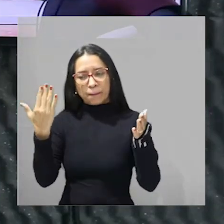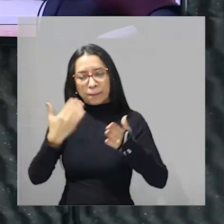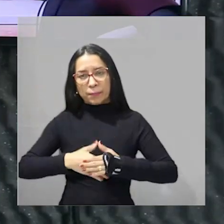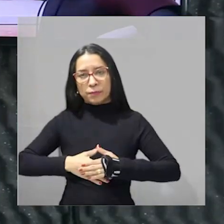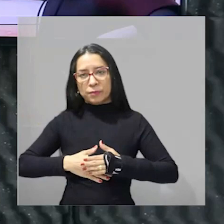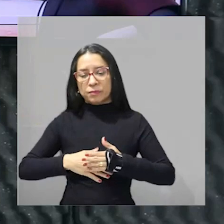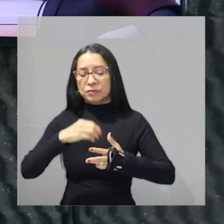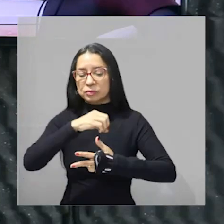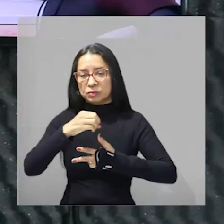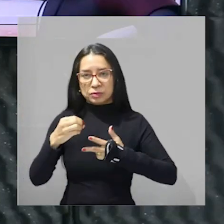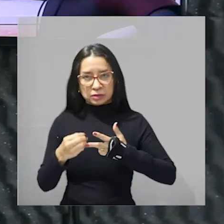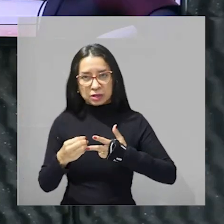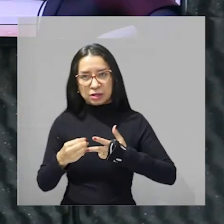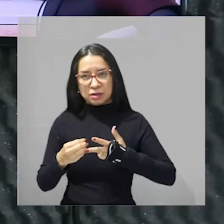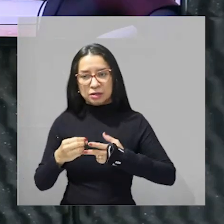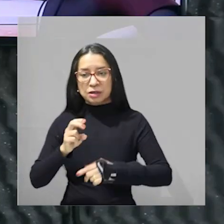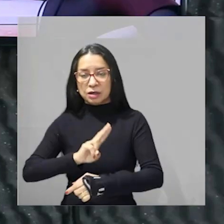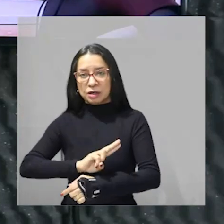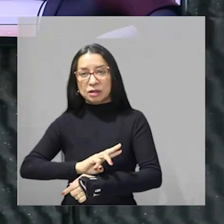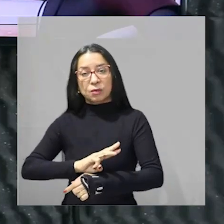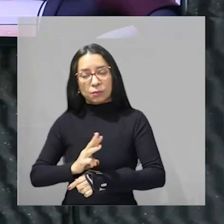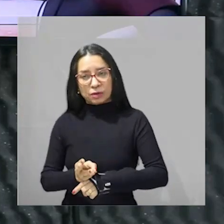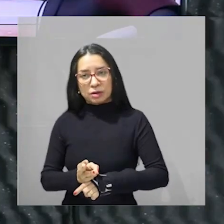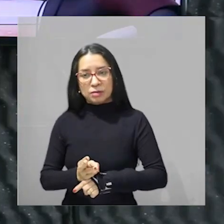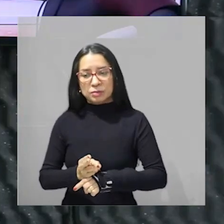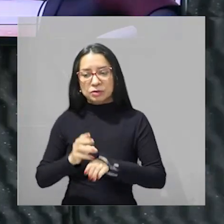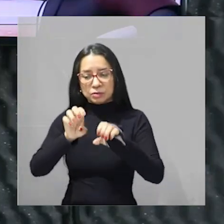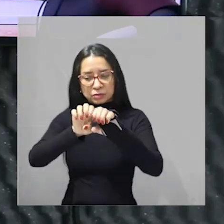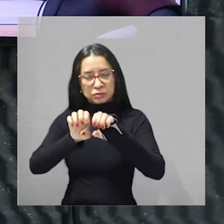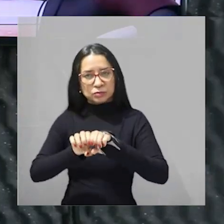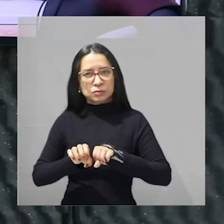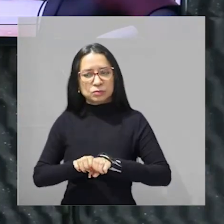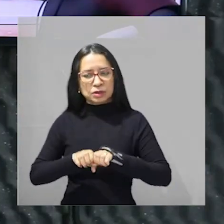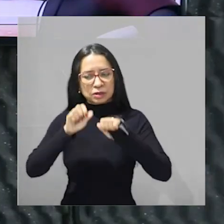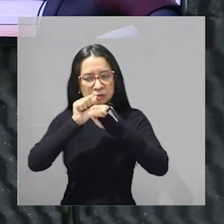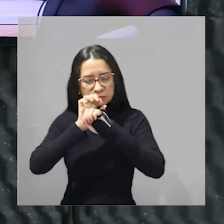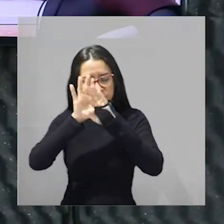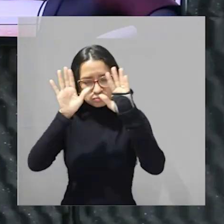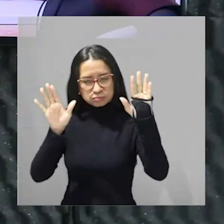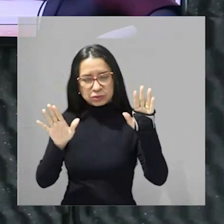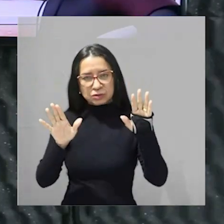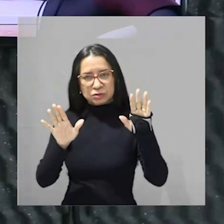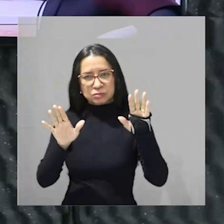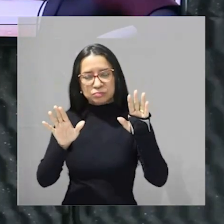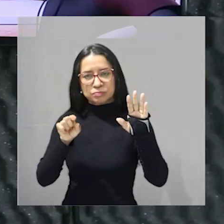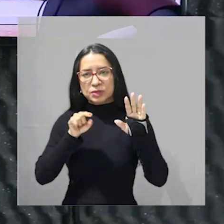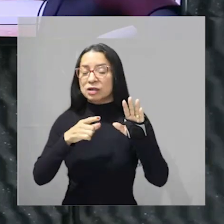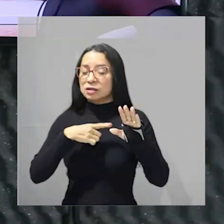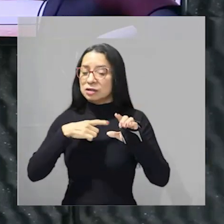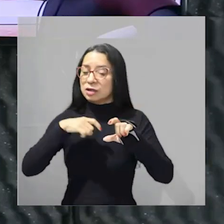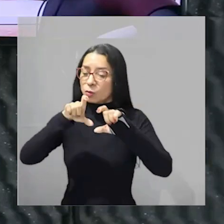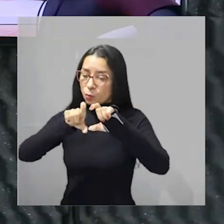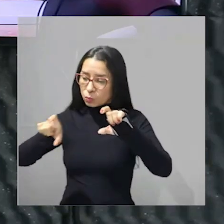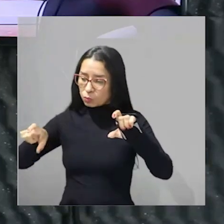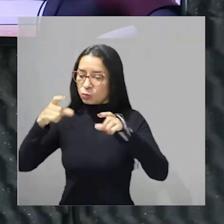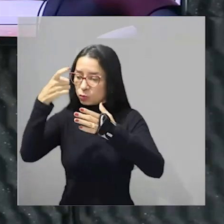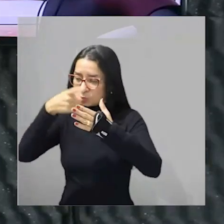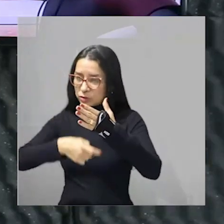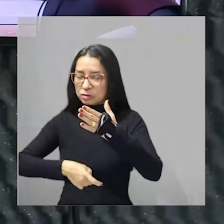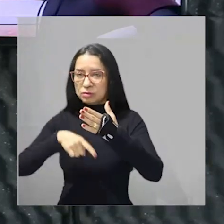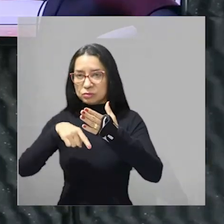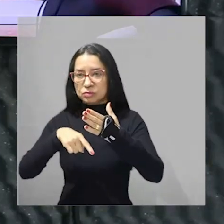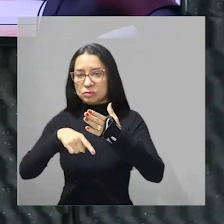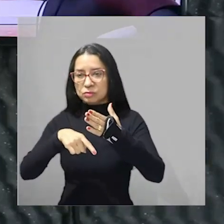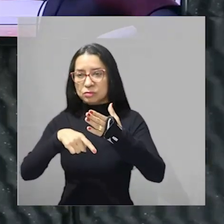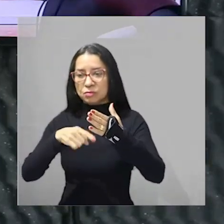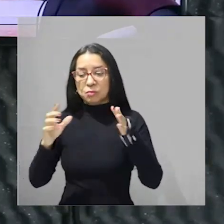são estruturadas de uma forma bem clara. Existe um texto motivador e existe a posterior dele um comando que vai te perguntar o que realmente